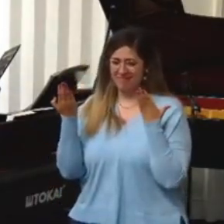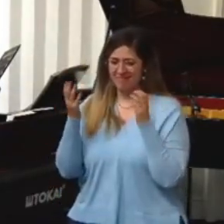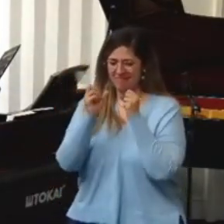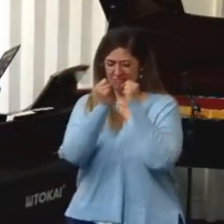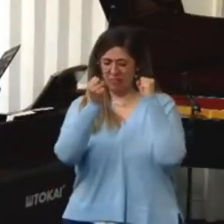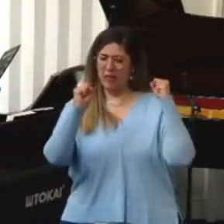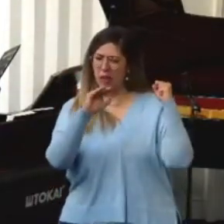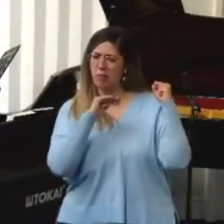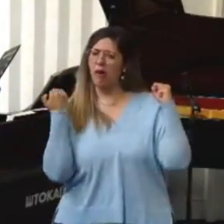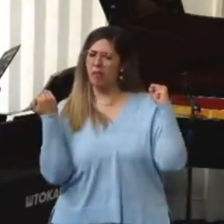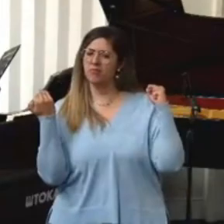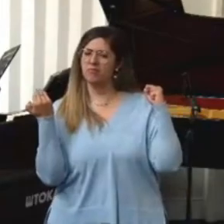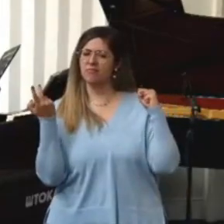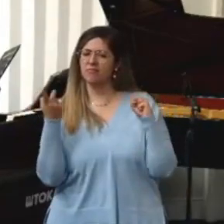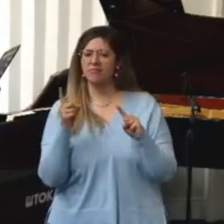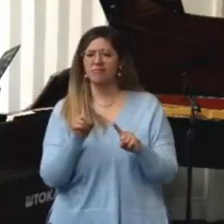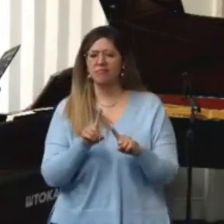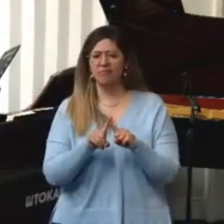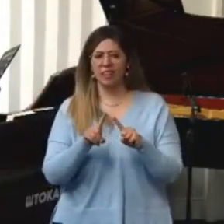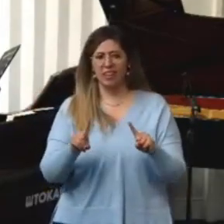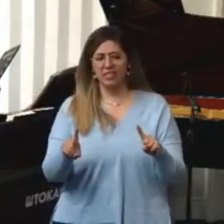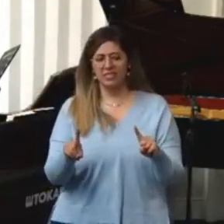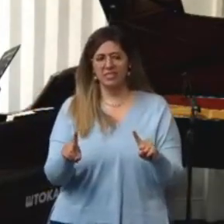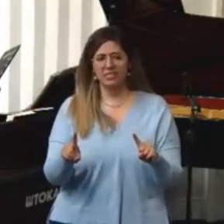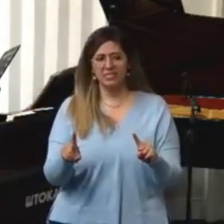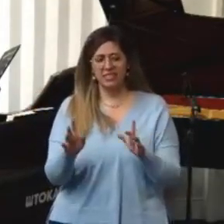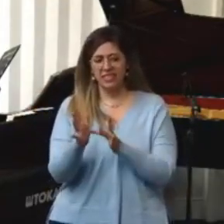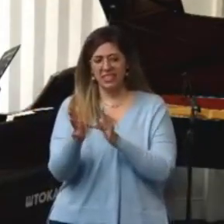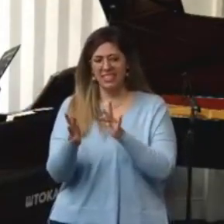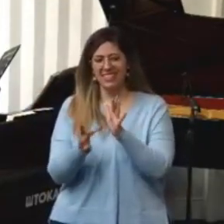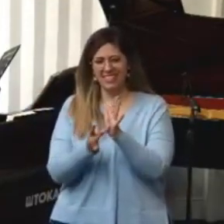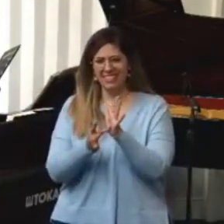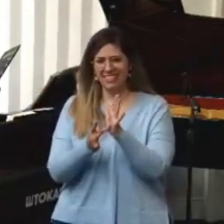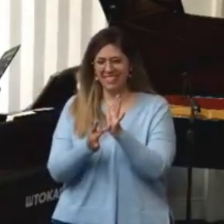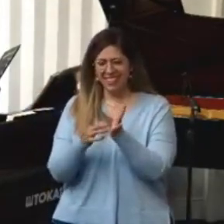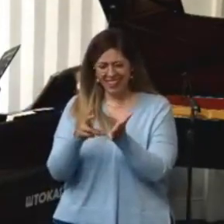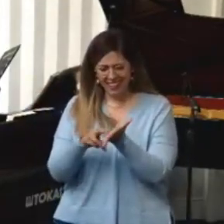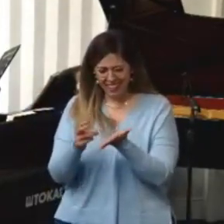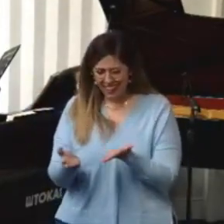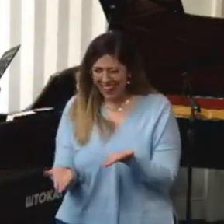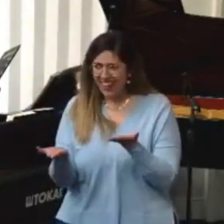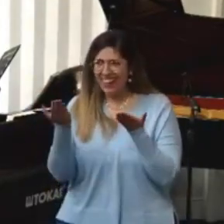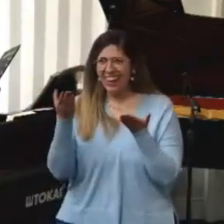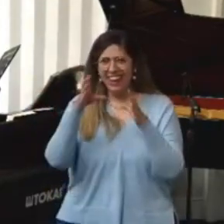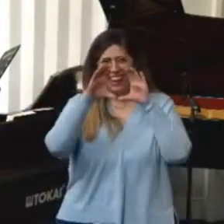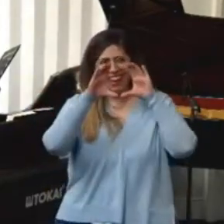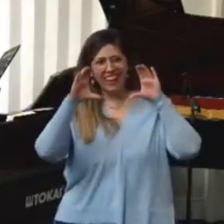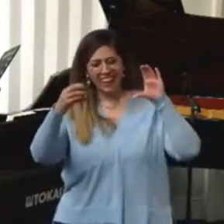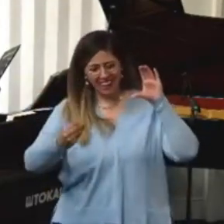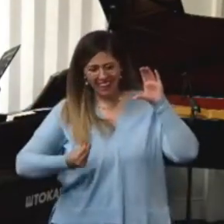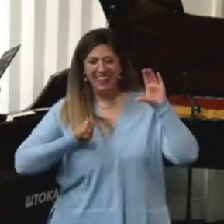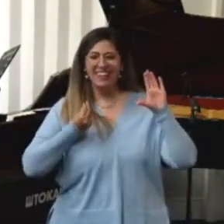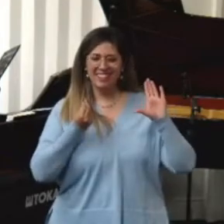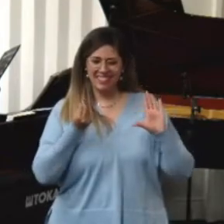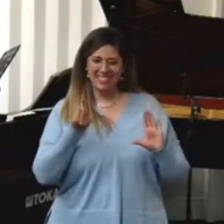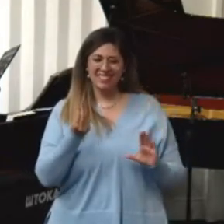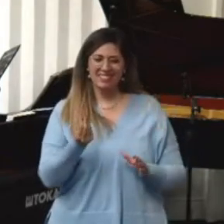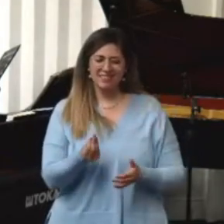Sansão morreu nesse momento, mas Cristo ressurgiu da sua